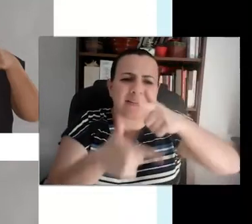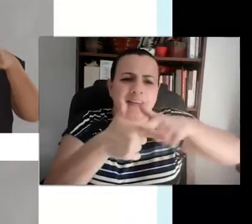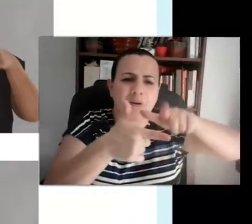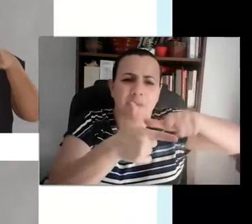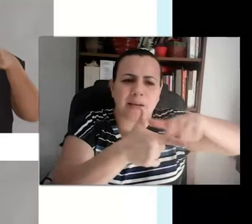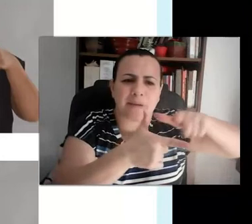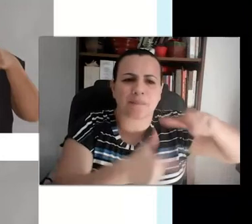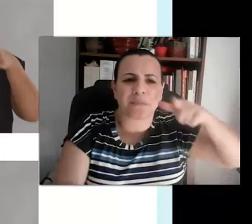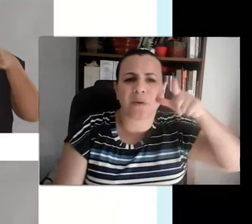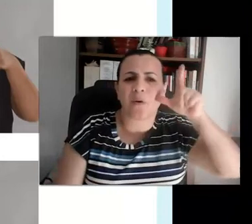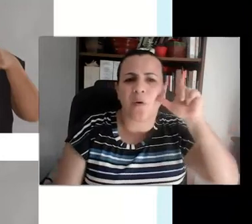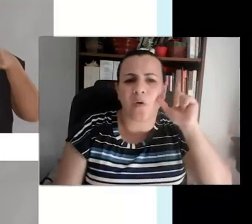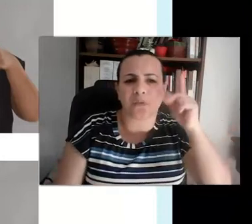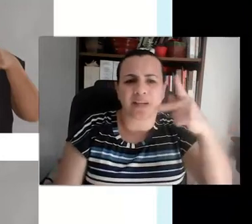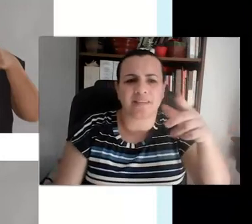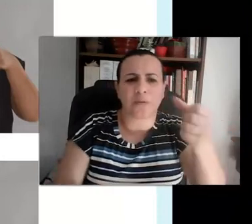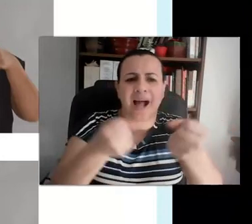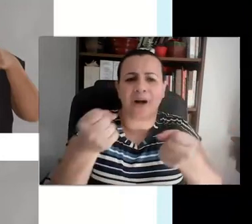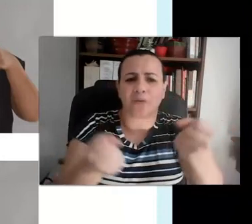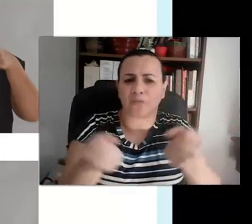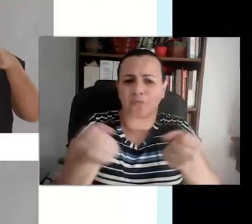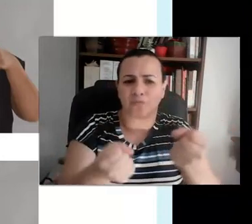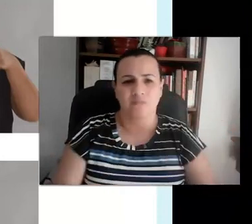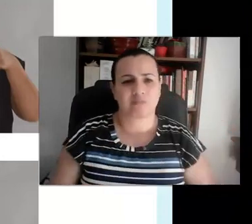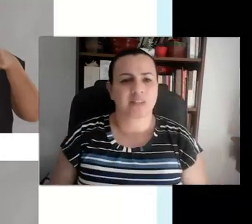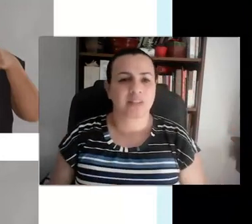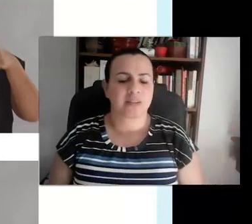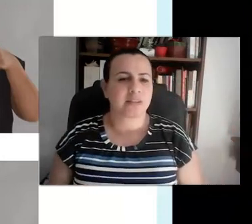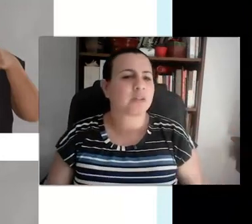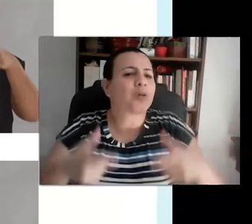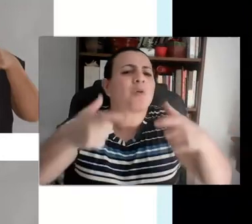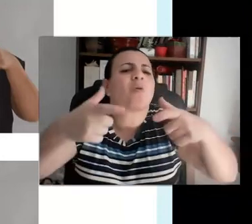Como aconteceu o problema ontem, seu carro?